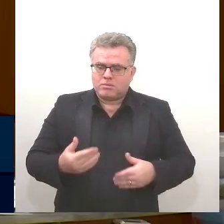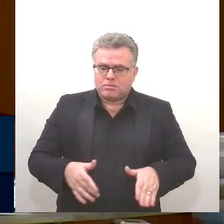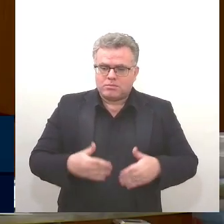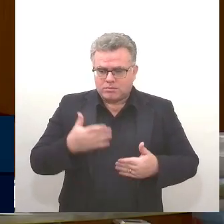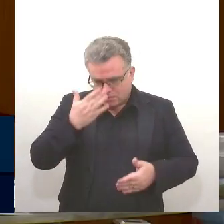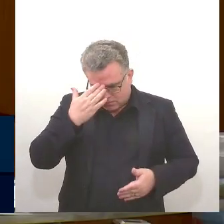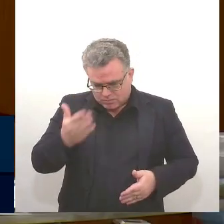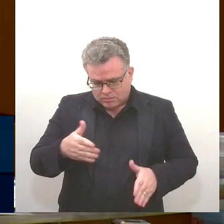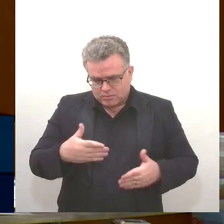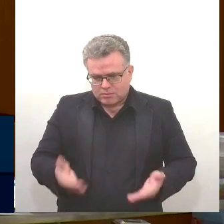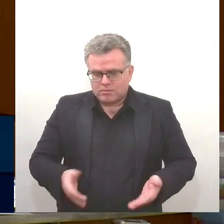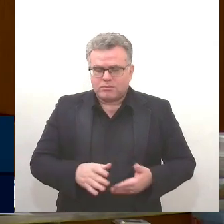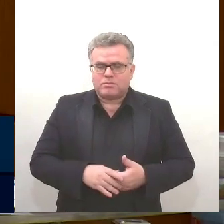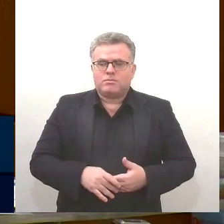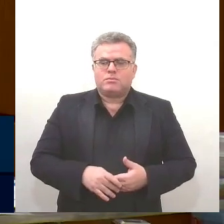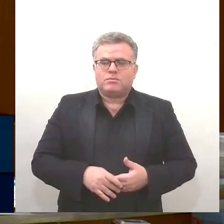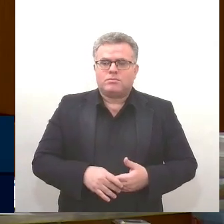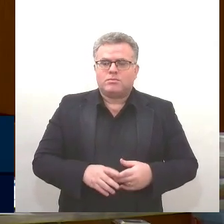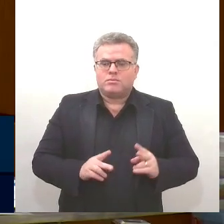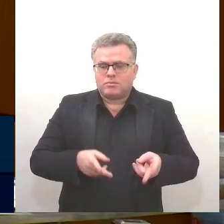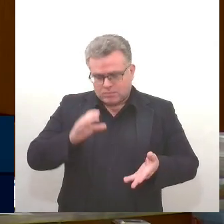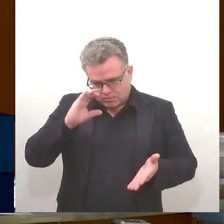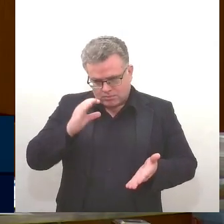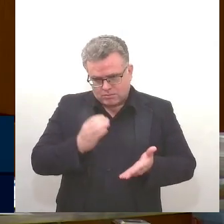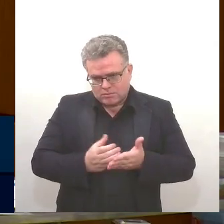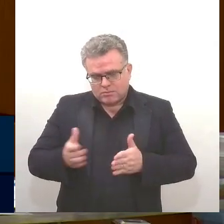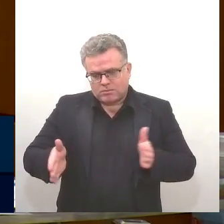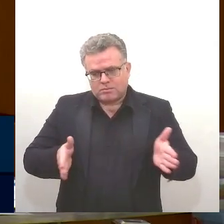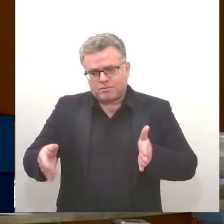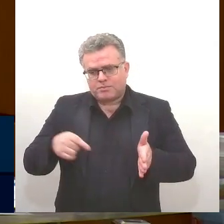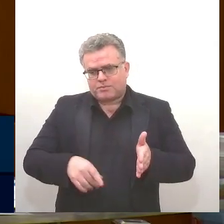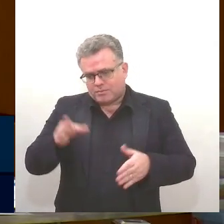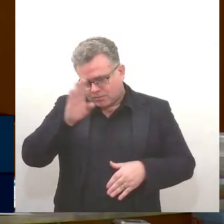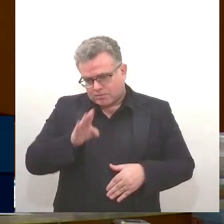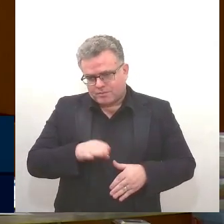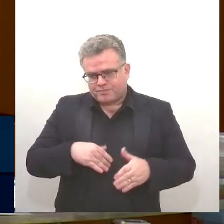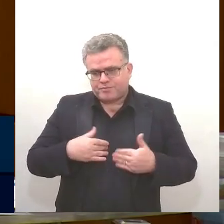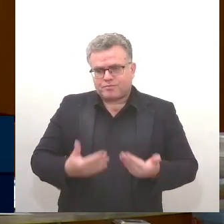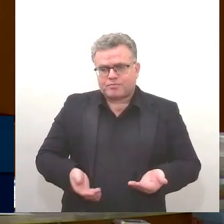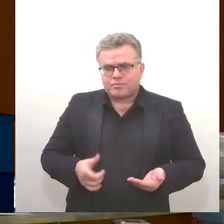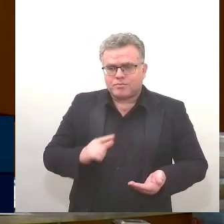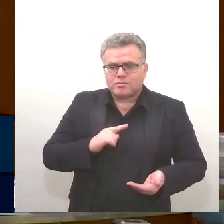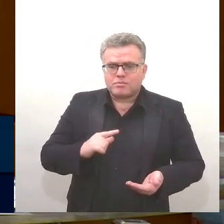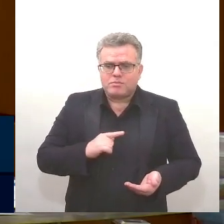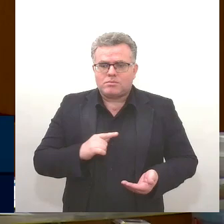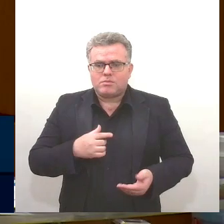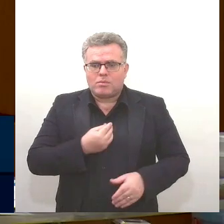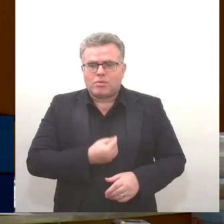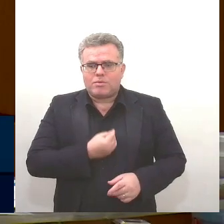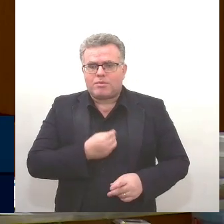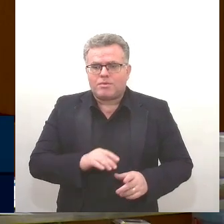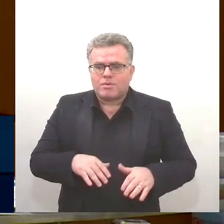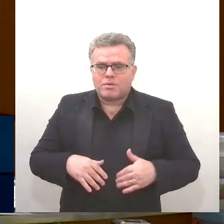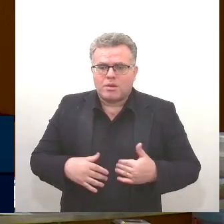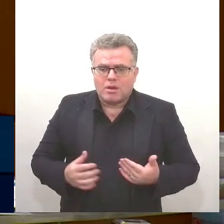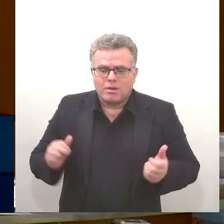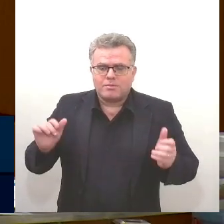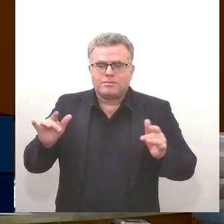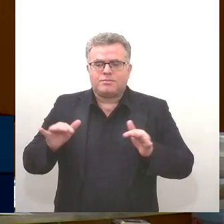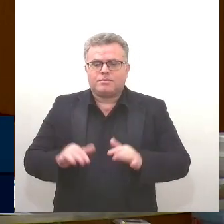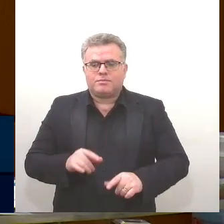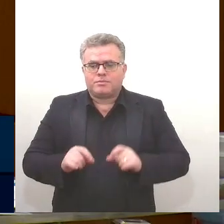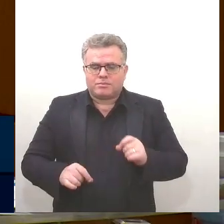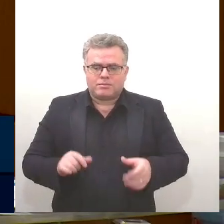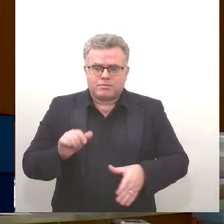a tese do Marco temporal aqui né que teve a presença né da nossa assessora Débora